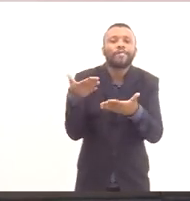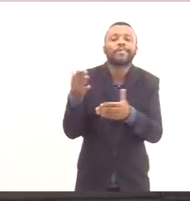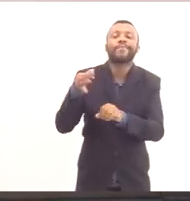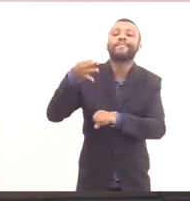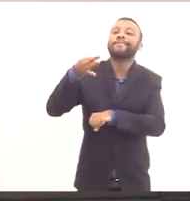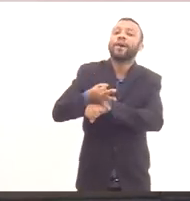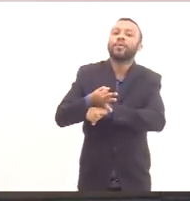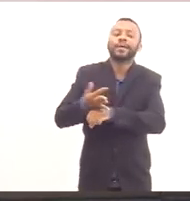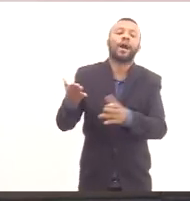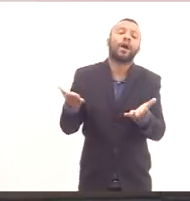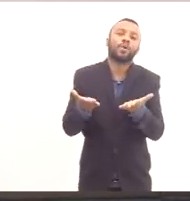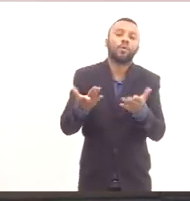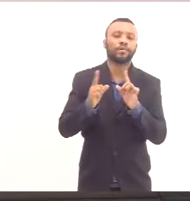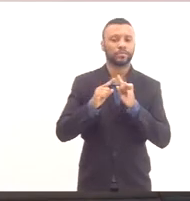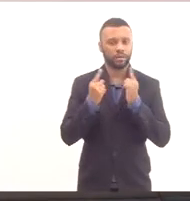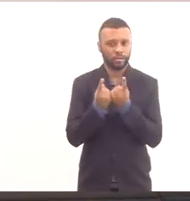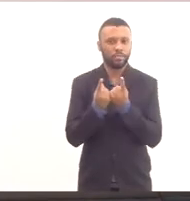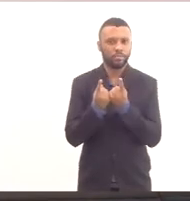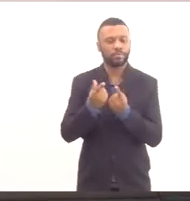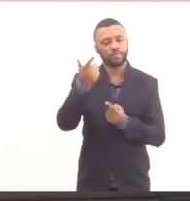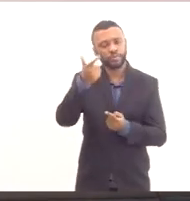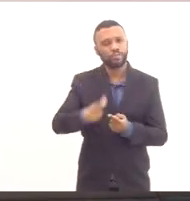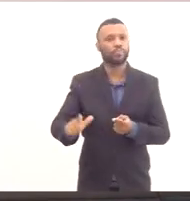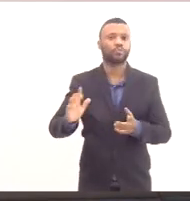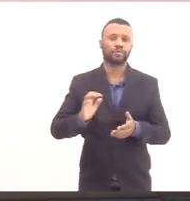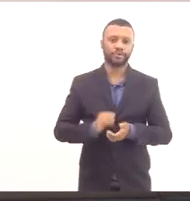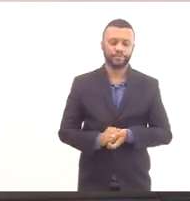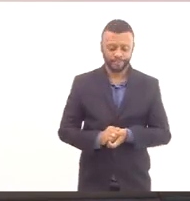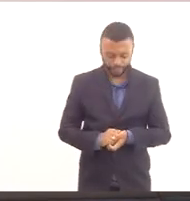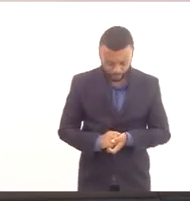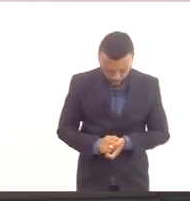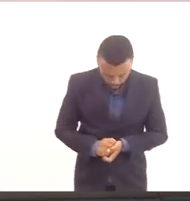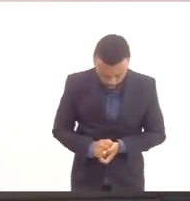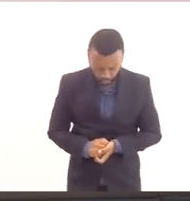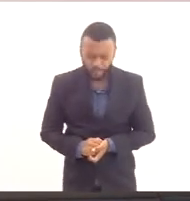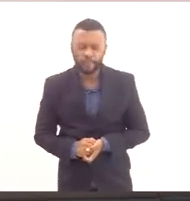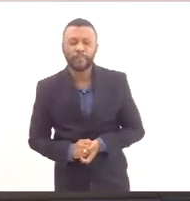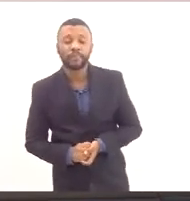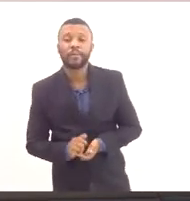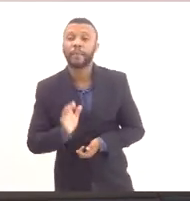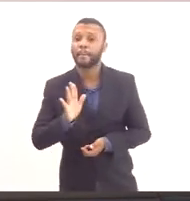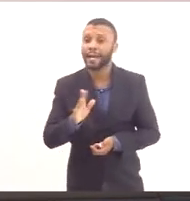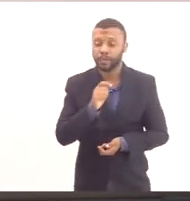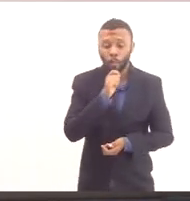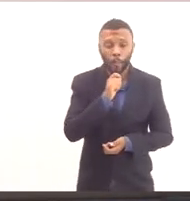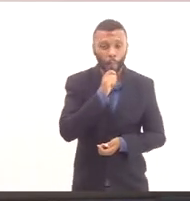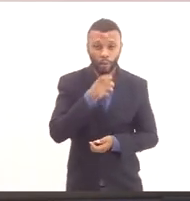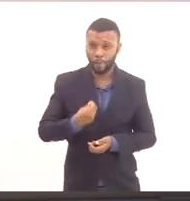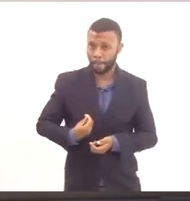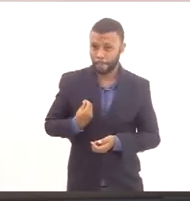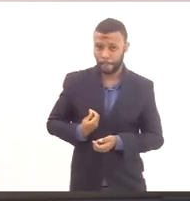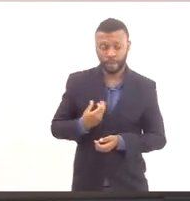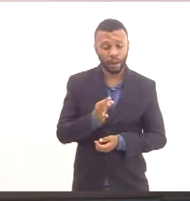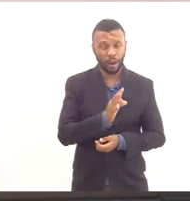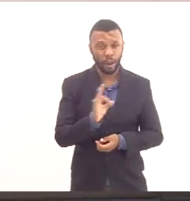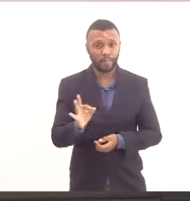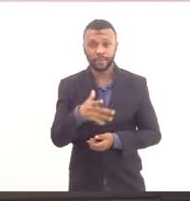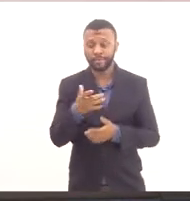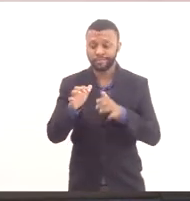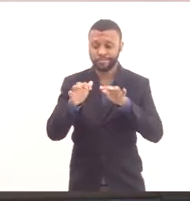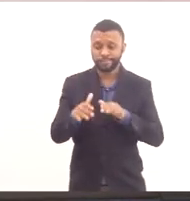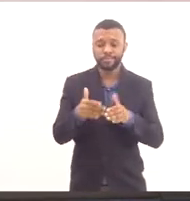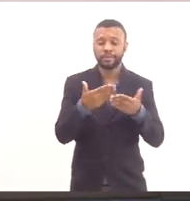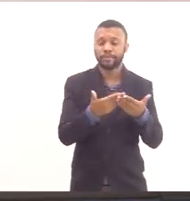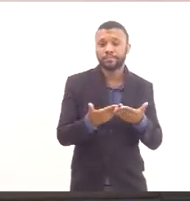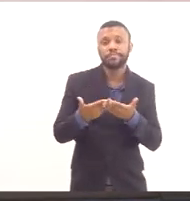mais uma vez Além disso É mas não compareceram e fez o encaminhamento